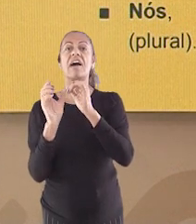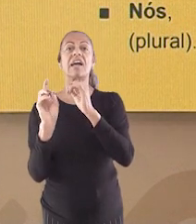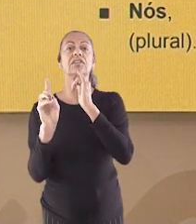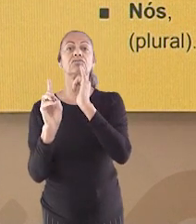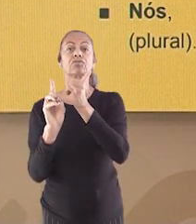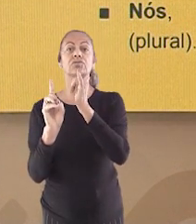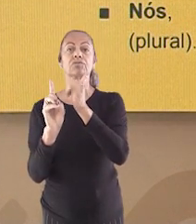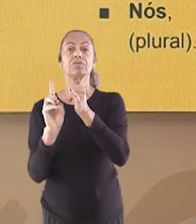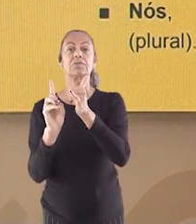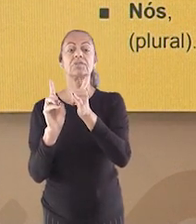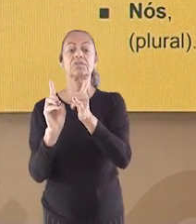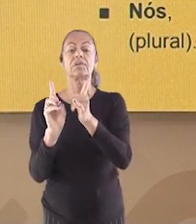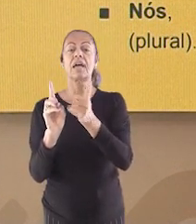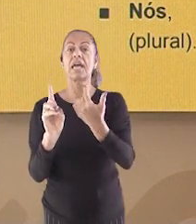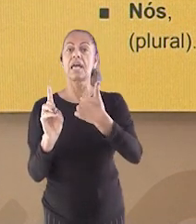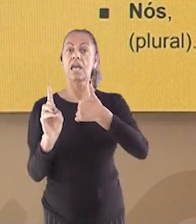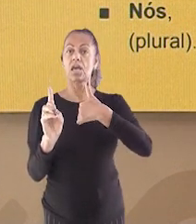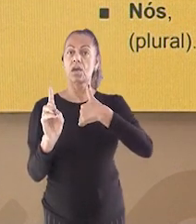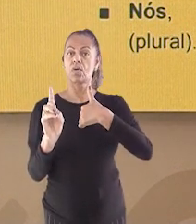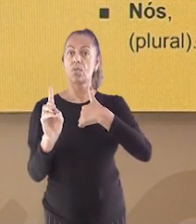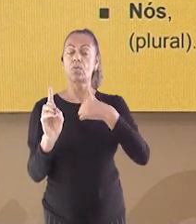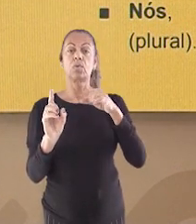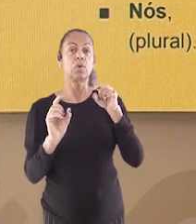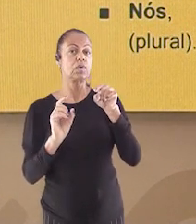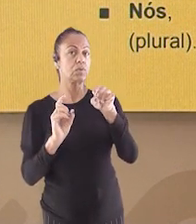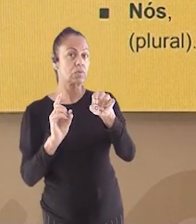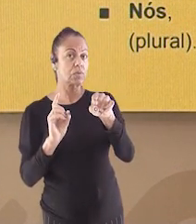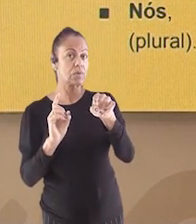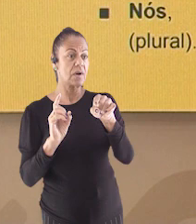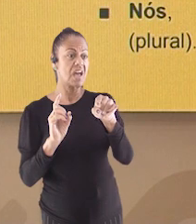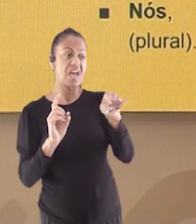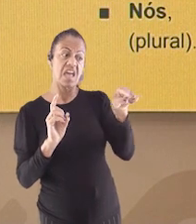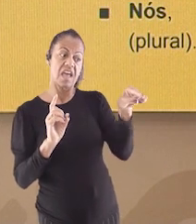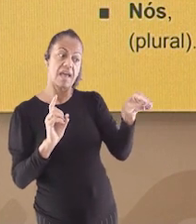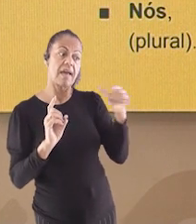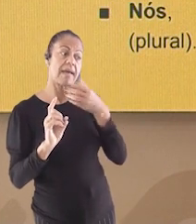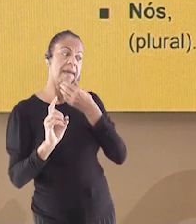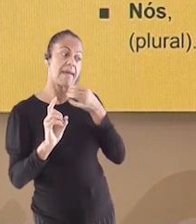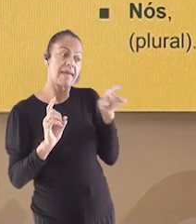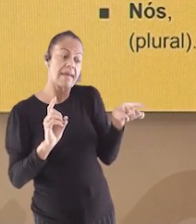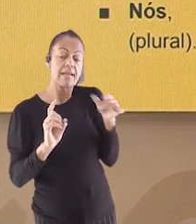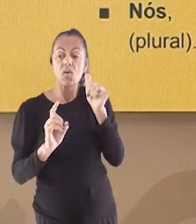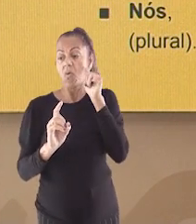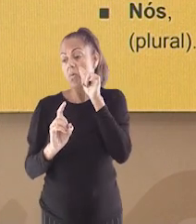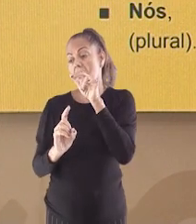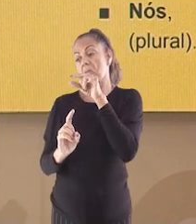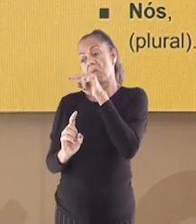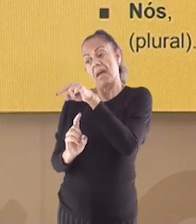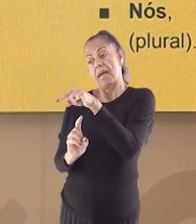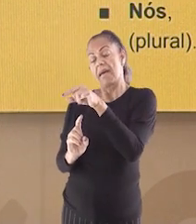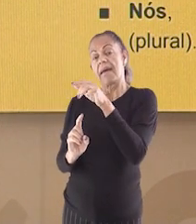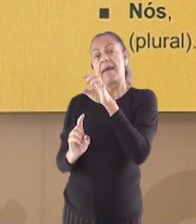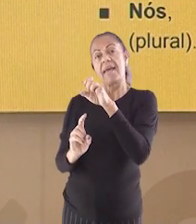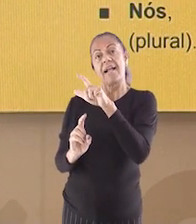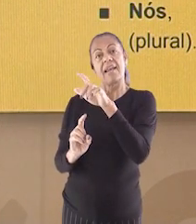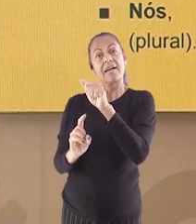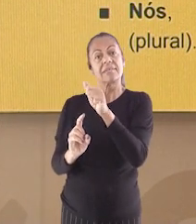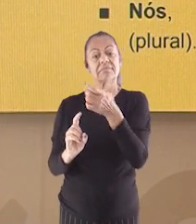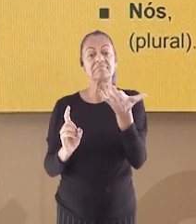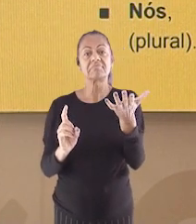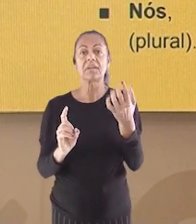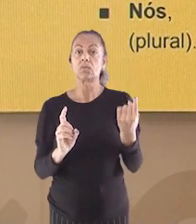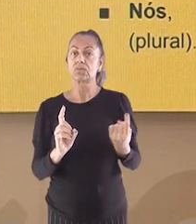interação, que no caso são o eu, tu, o ele ou ela, ok? Que no caso aqui